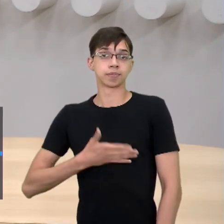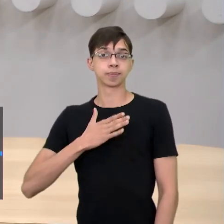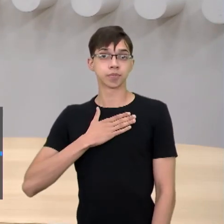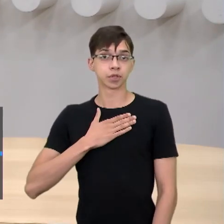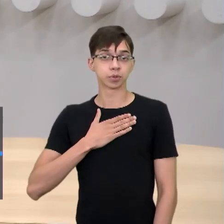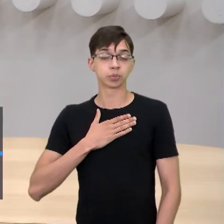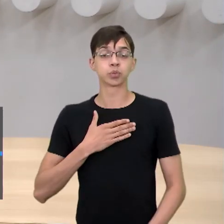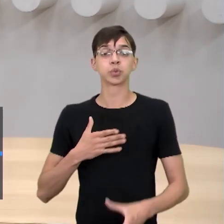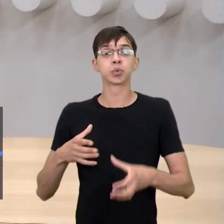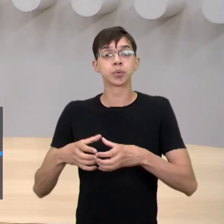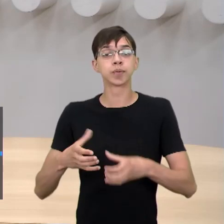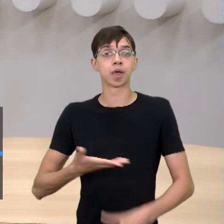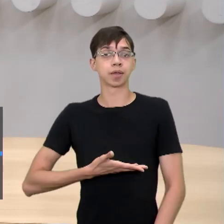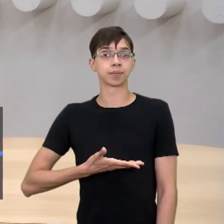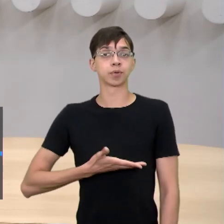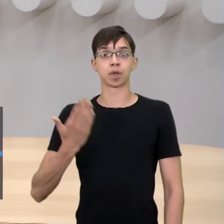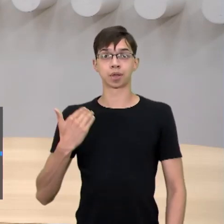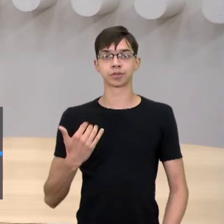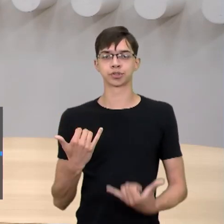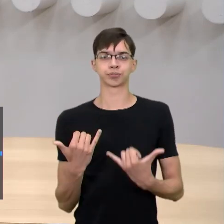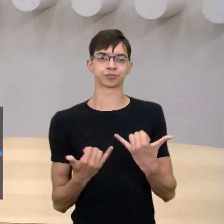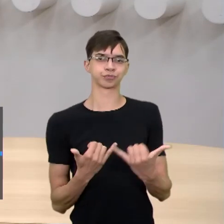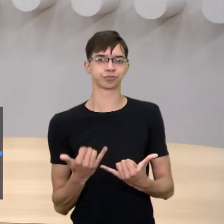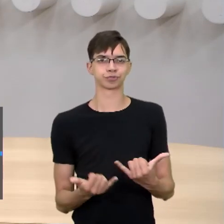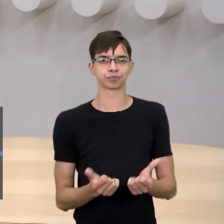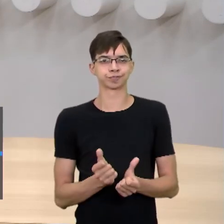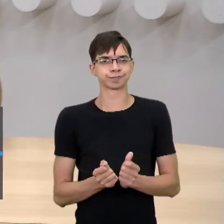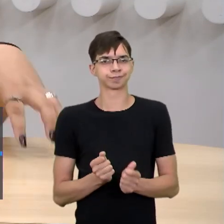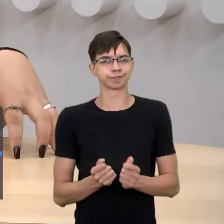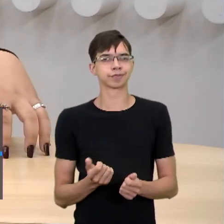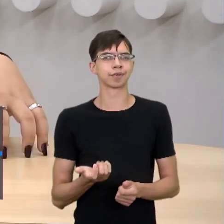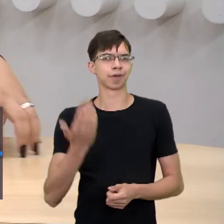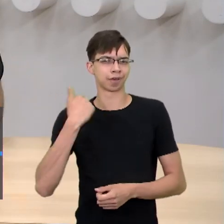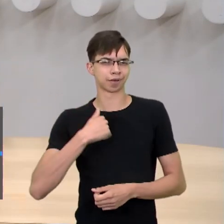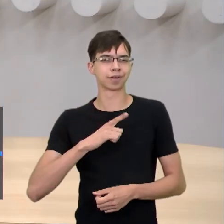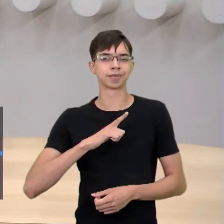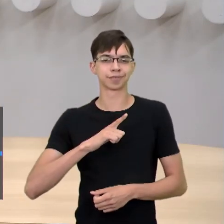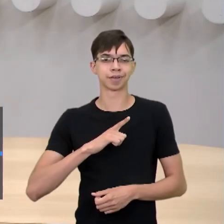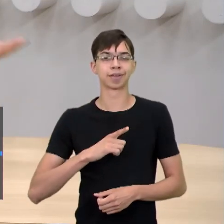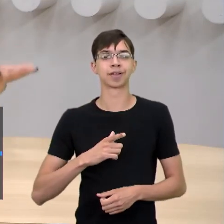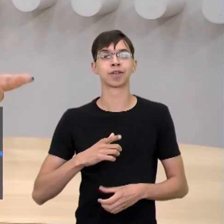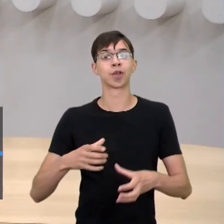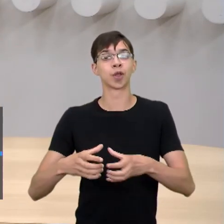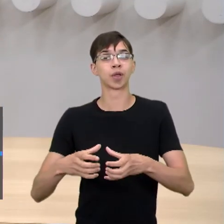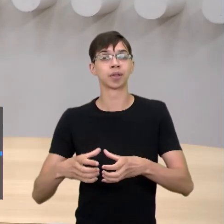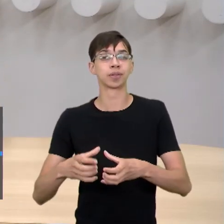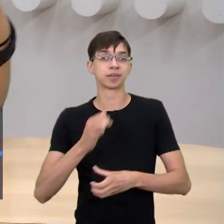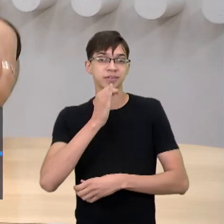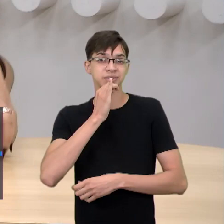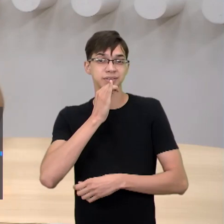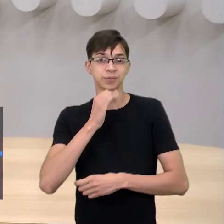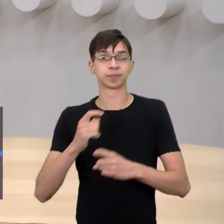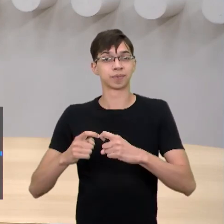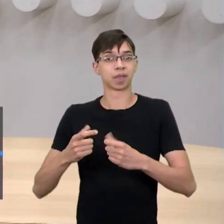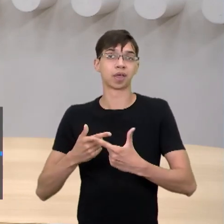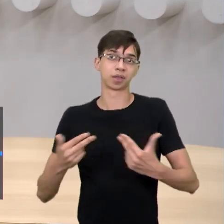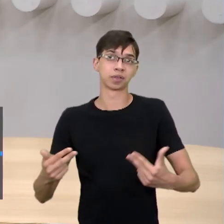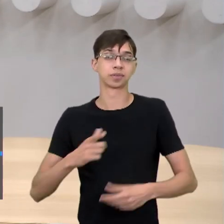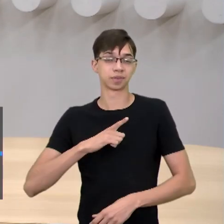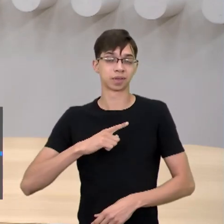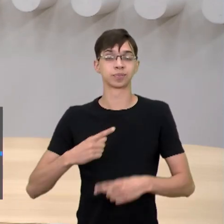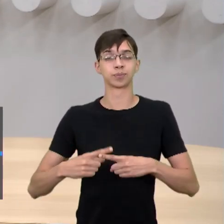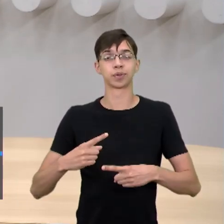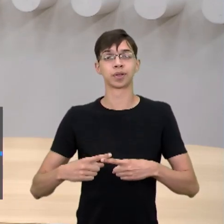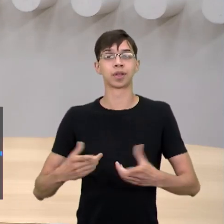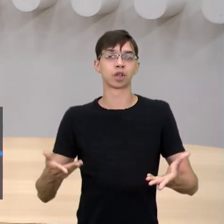dos meus amigos que jogavam comigo, né? Eu tinha antigamente o grupo de Magic, agora deu uma pausa, pandemia, a vida. Eu tinha o grupo do Magic, tinha o